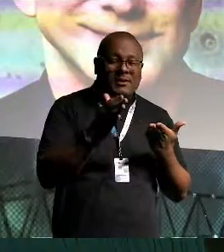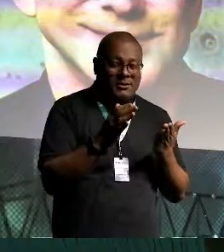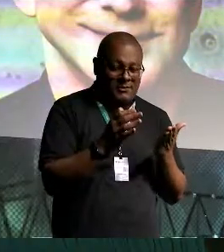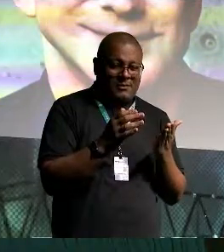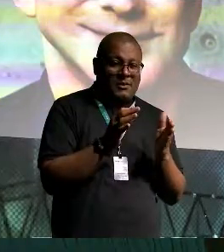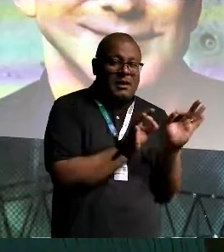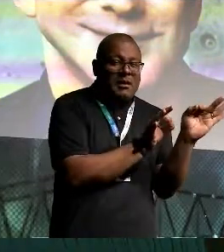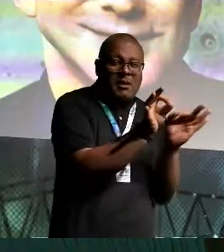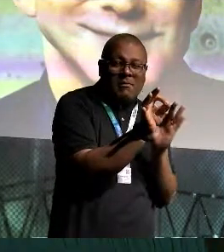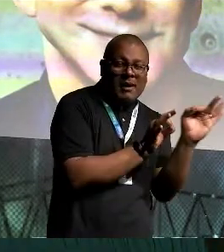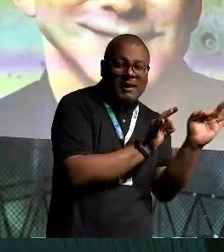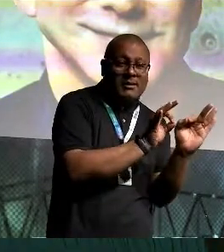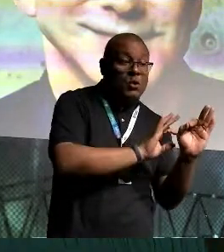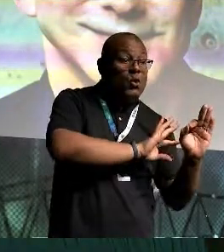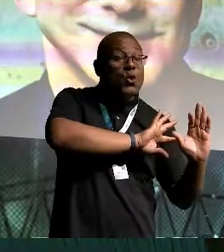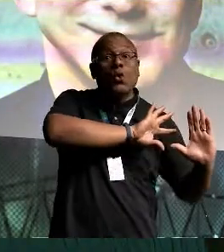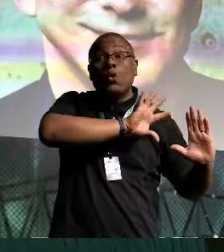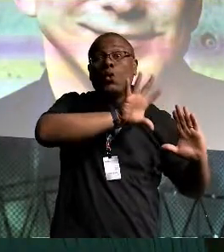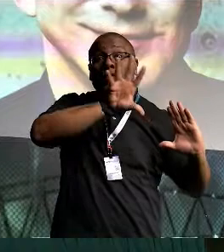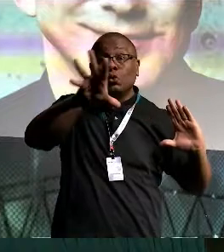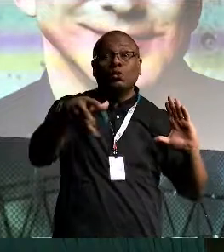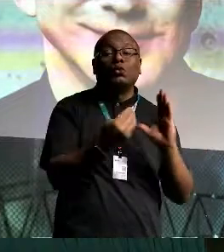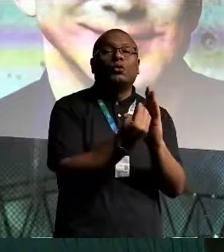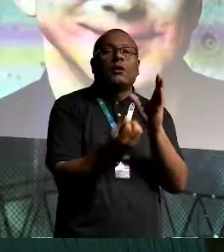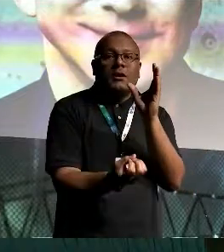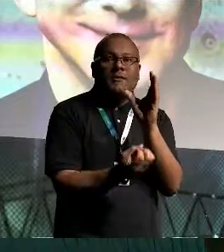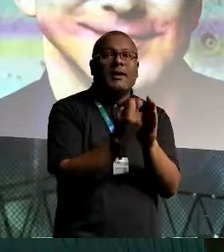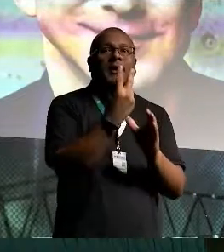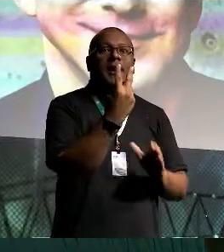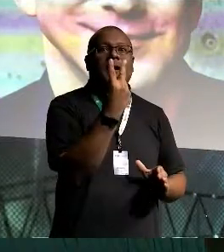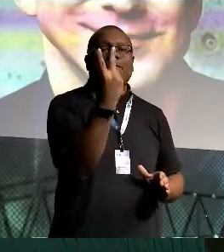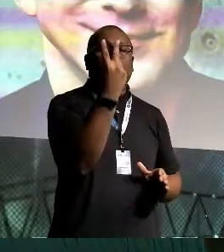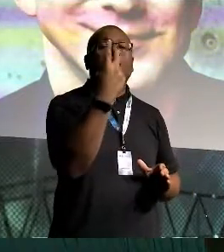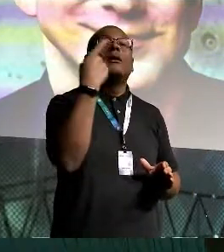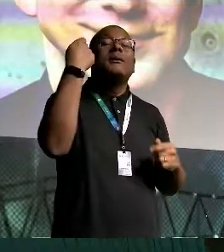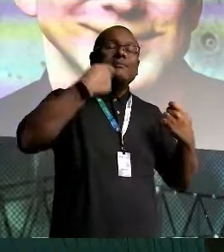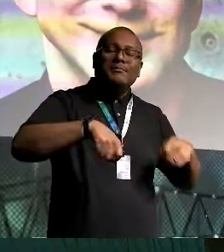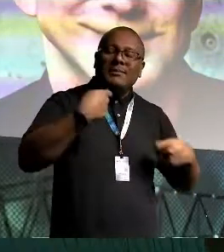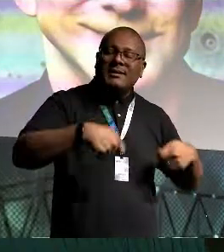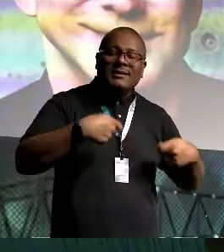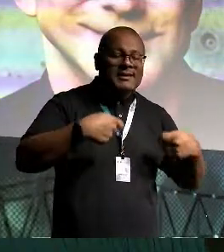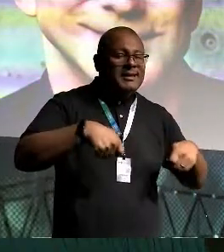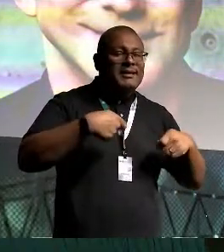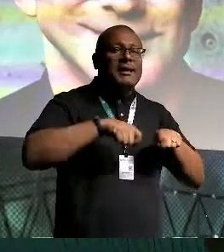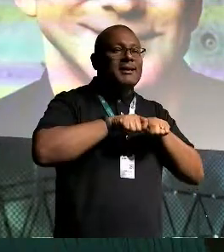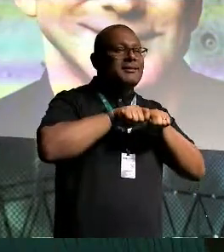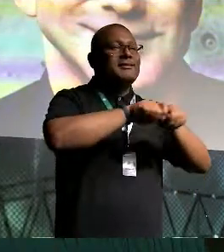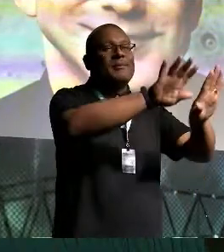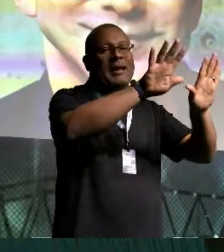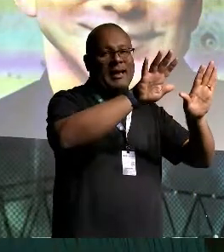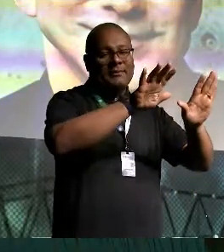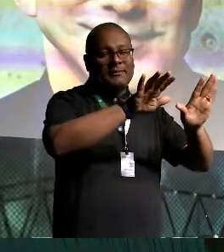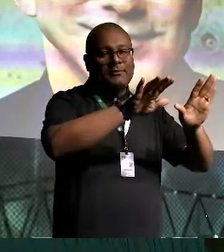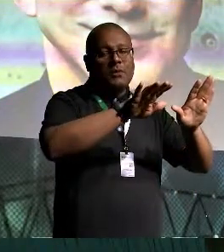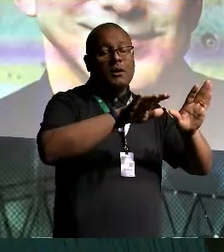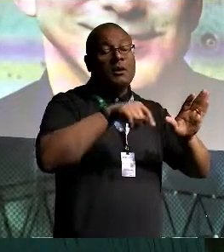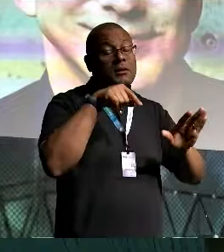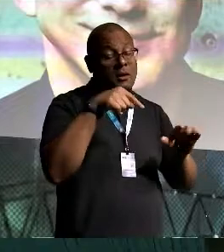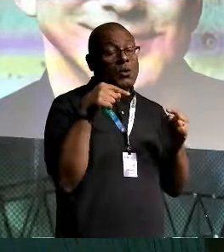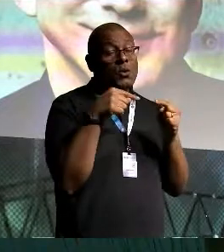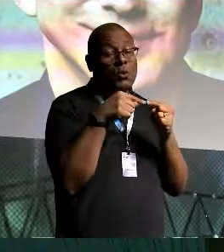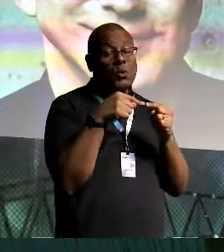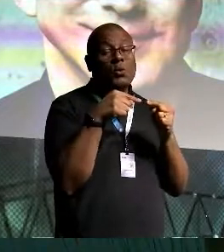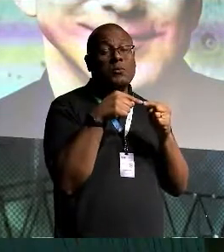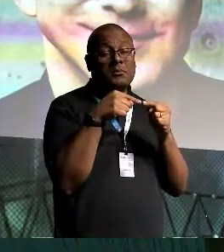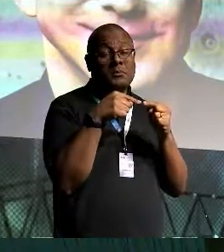desenho, tudo que você fosse construir que gerasse valor para alguém deveria ser externalizável. E aqui eu acho que é onde está o grande